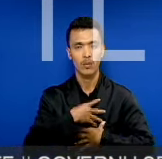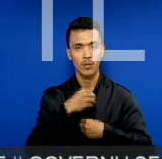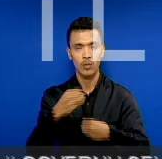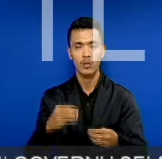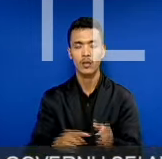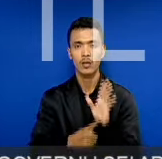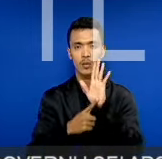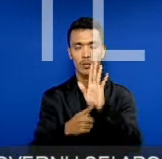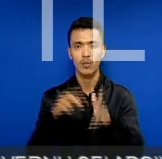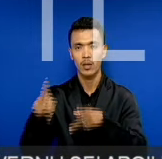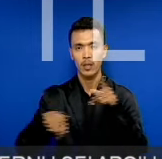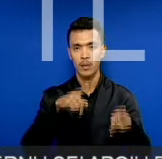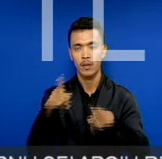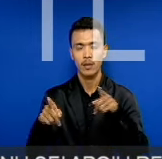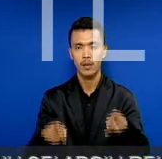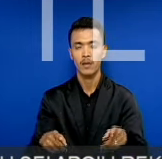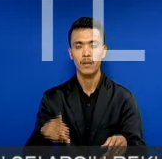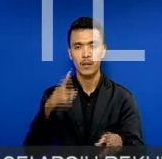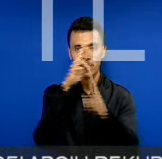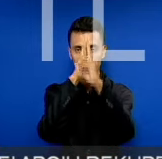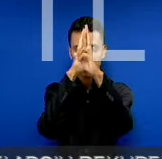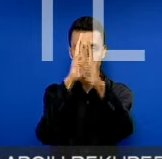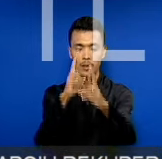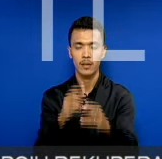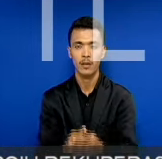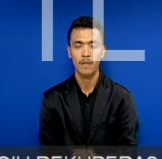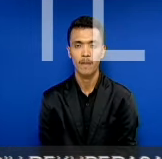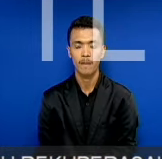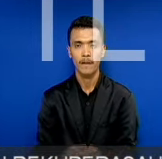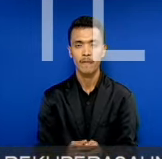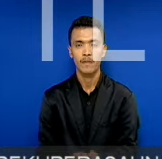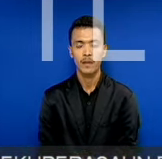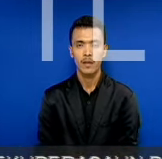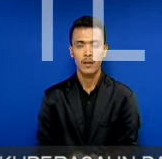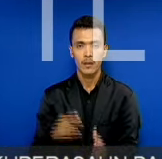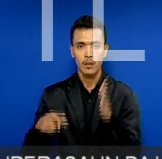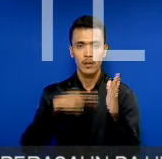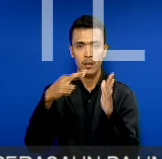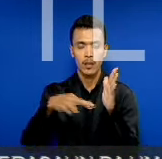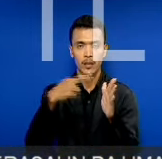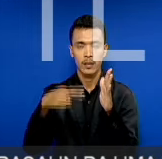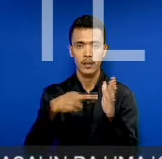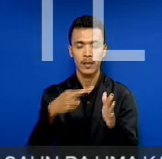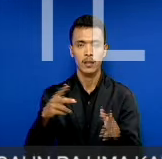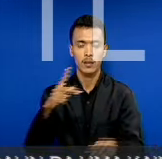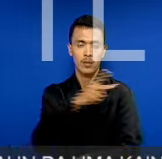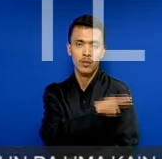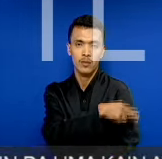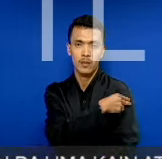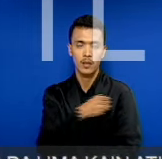iha situa saun de nebema tulolós, ita respeita standar operacional procedur, hospital